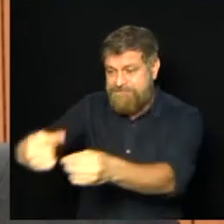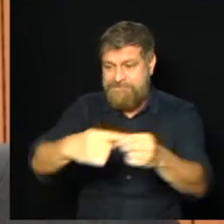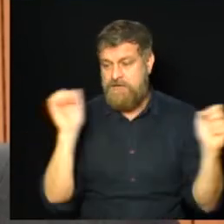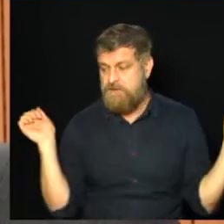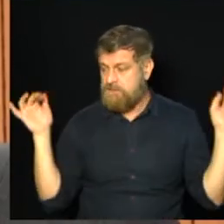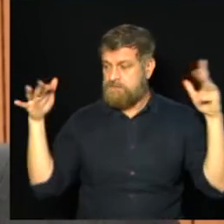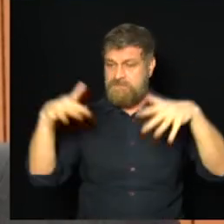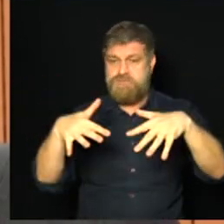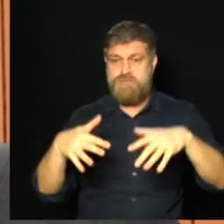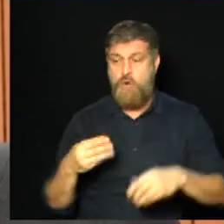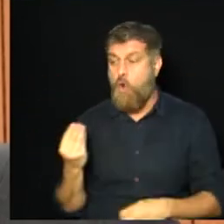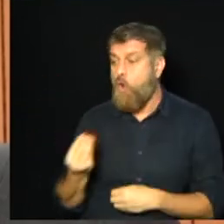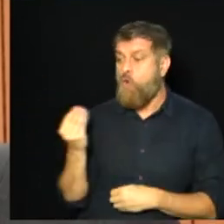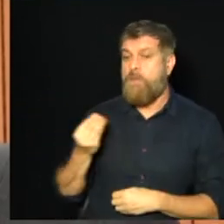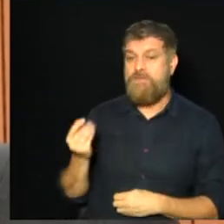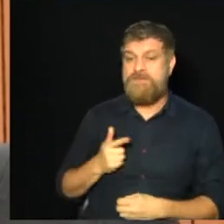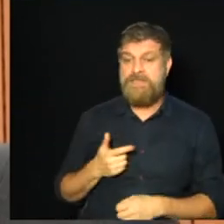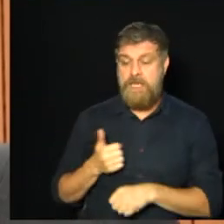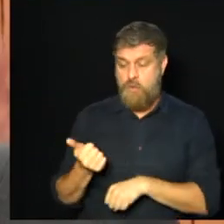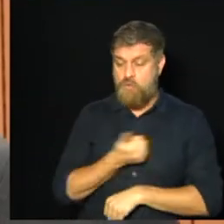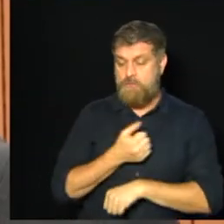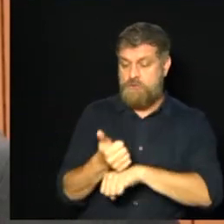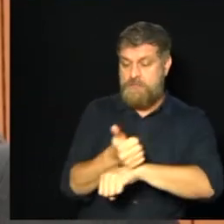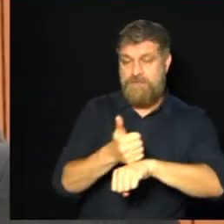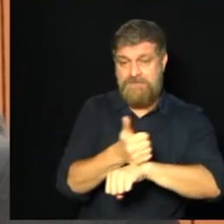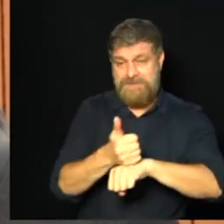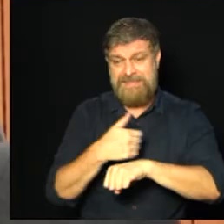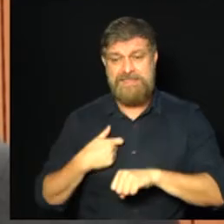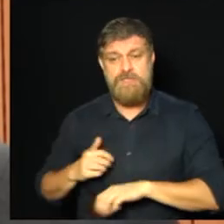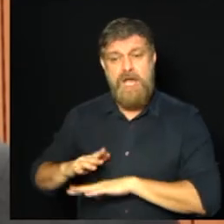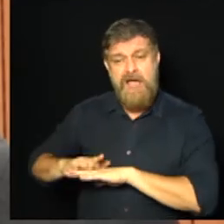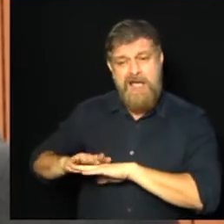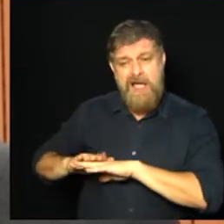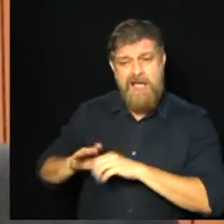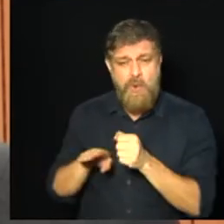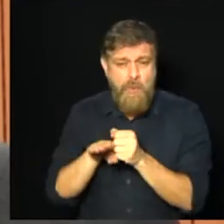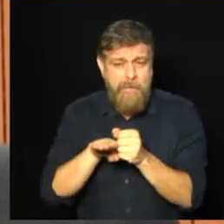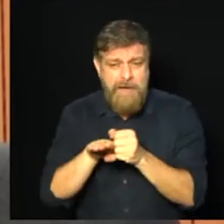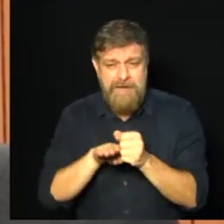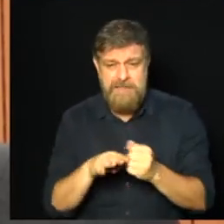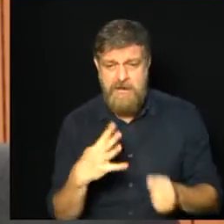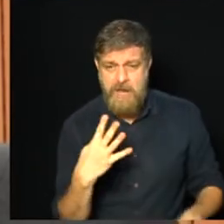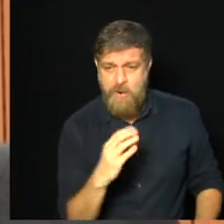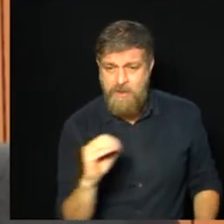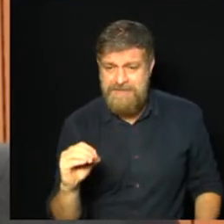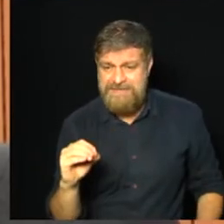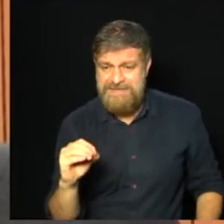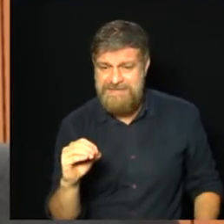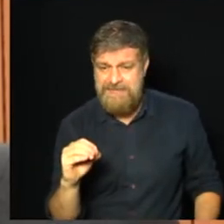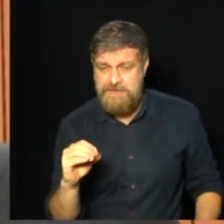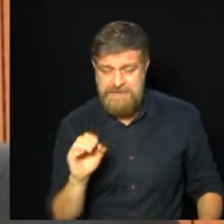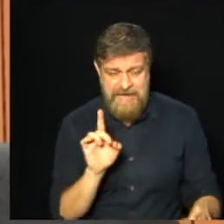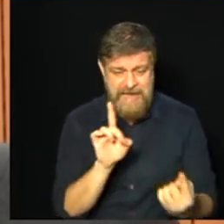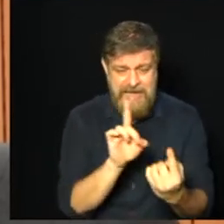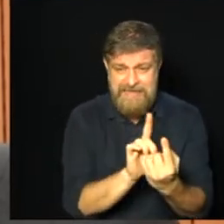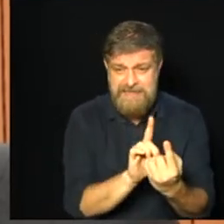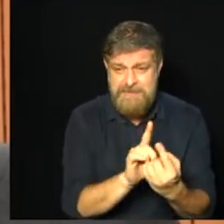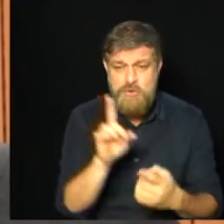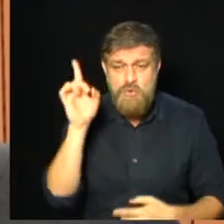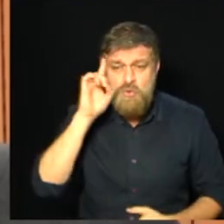como é que vocês calcularam o número de profissionais, nós calculamos com uma média de 400, 500 atendimentos dia da unidade de Campo